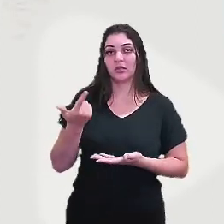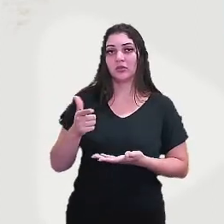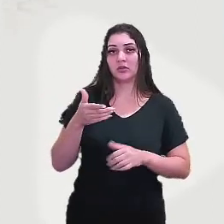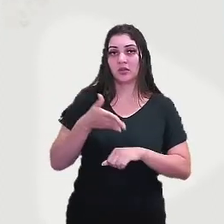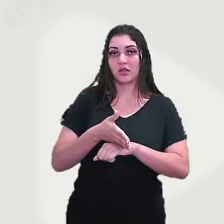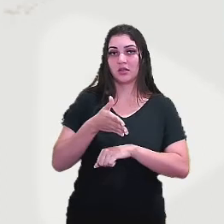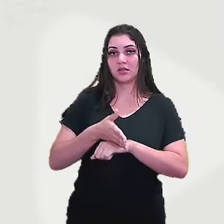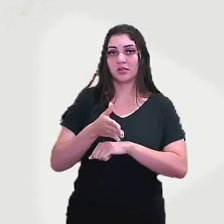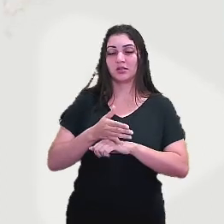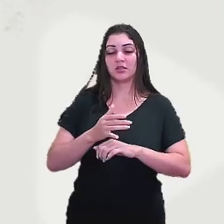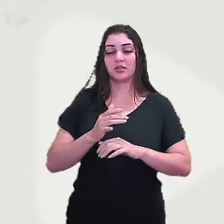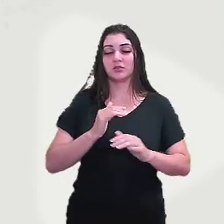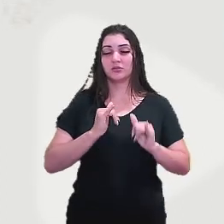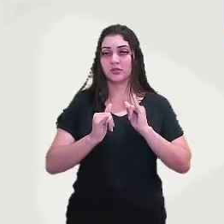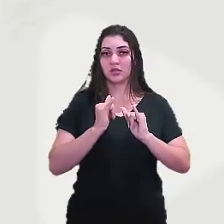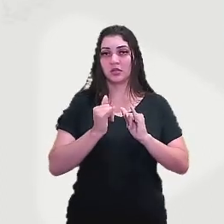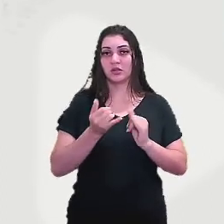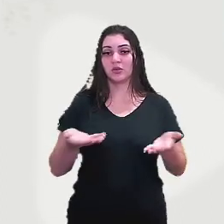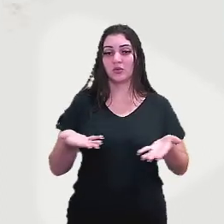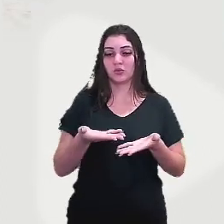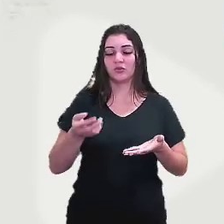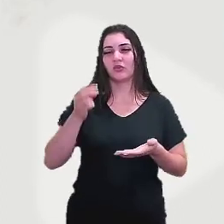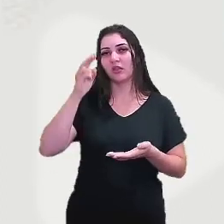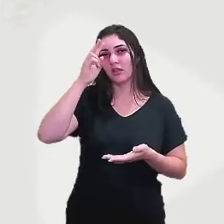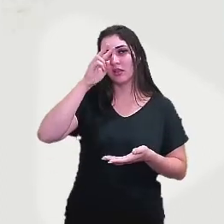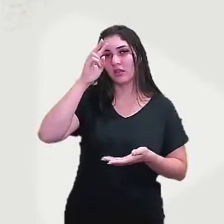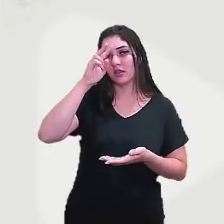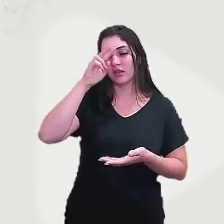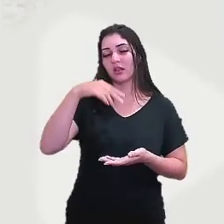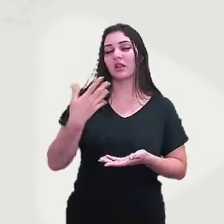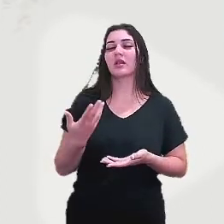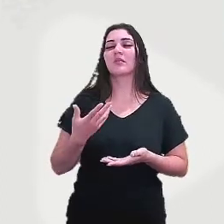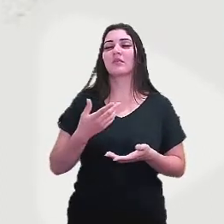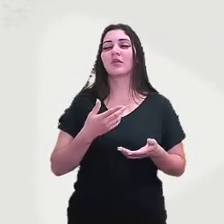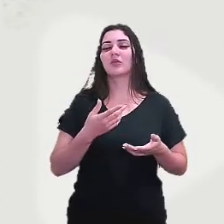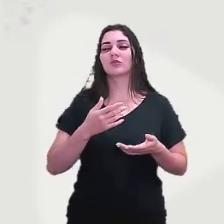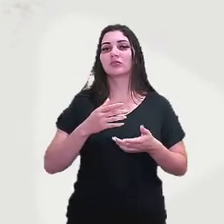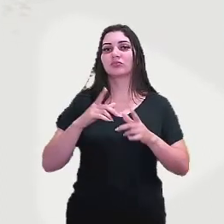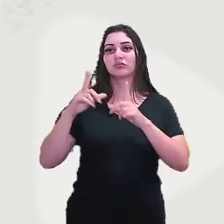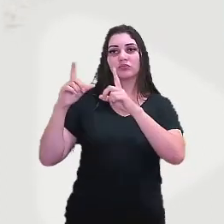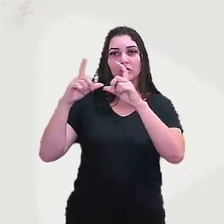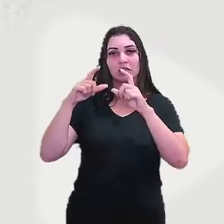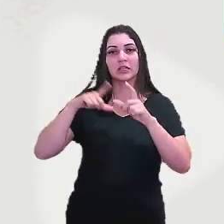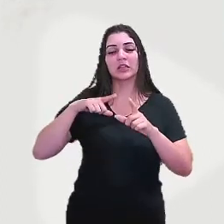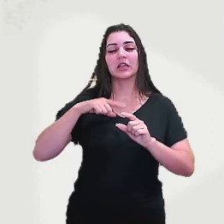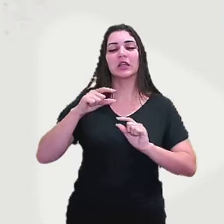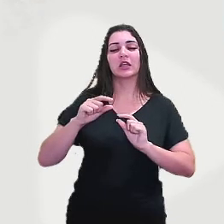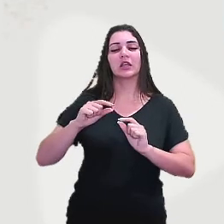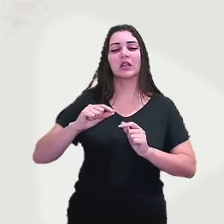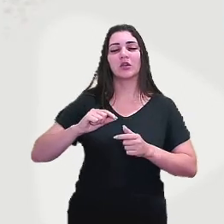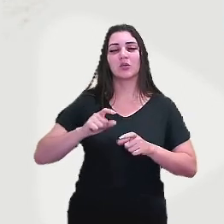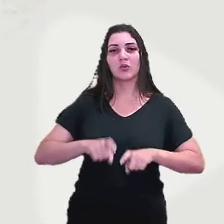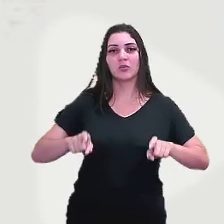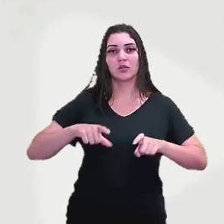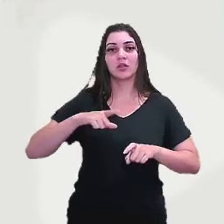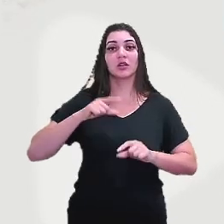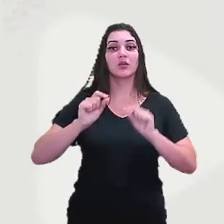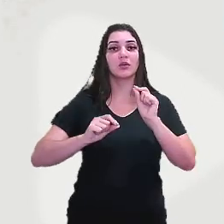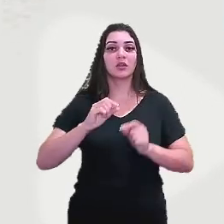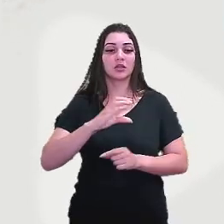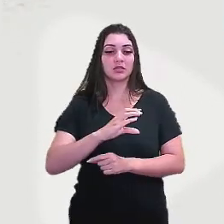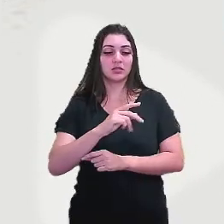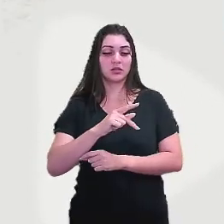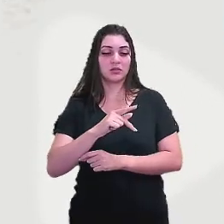internet como a gente tem hoje em dia. Vocês lembram da foto daqueles computadores que tinham CPU? Sim. A gente precisava